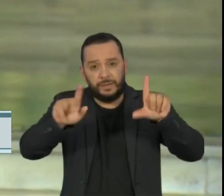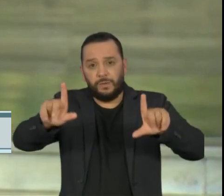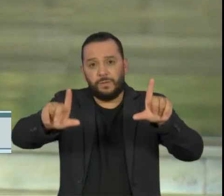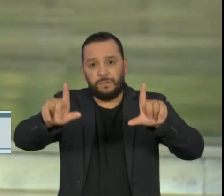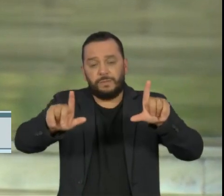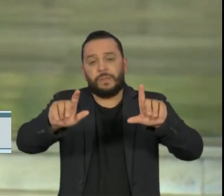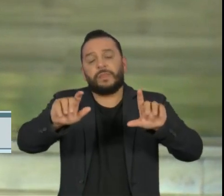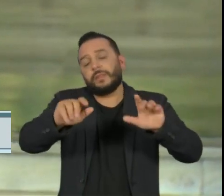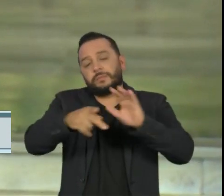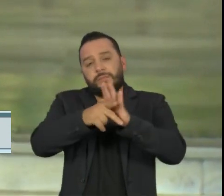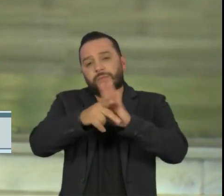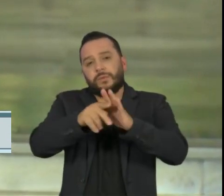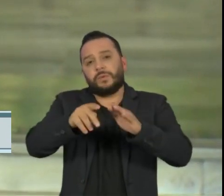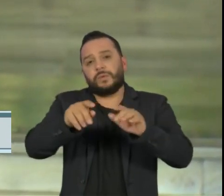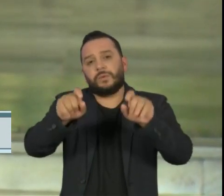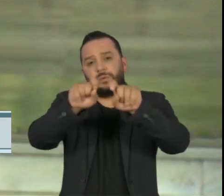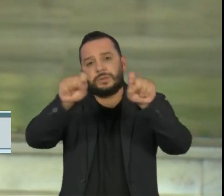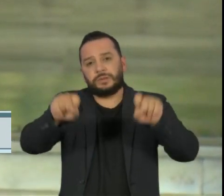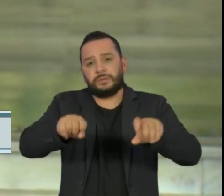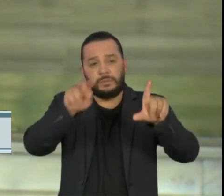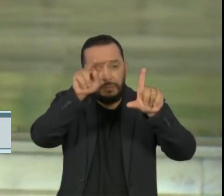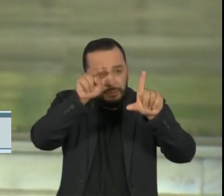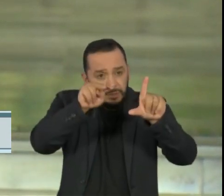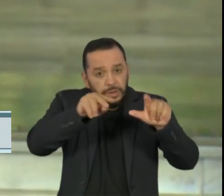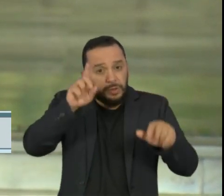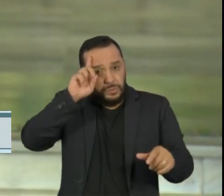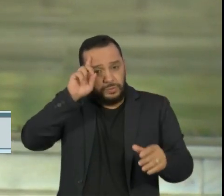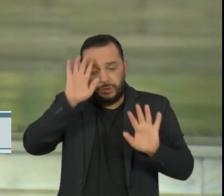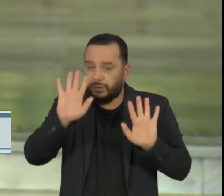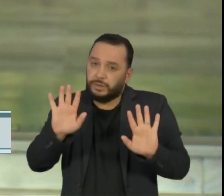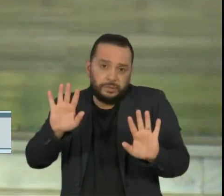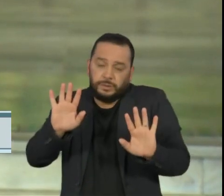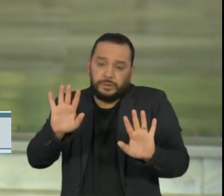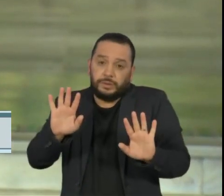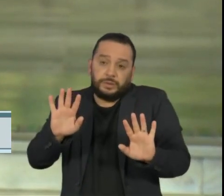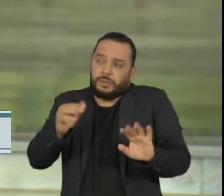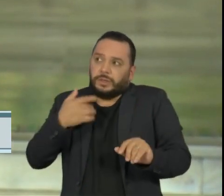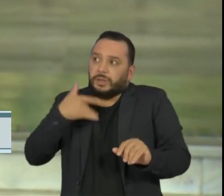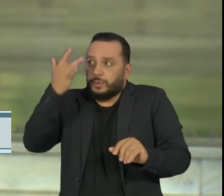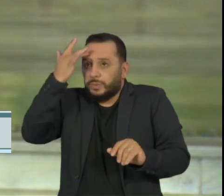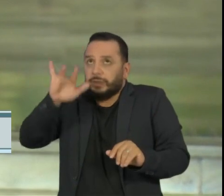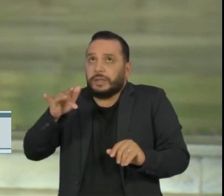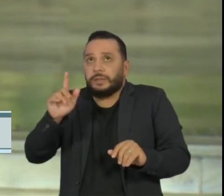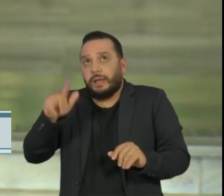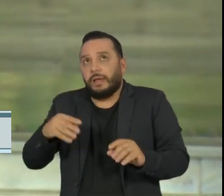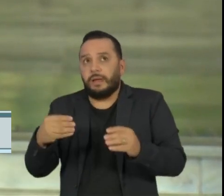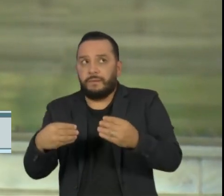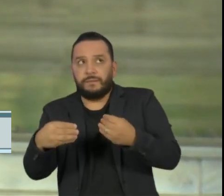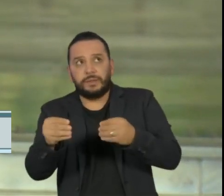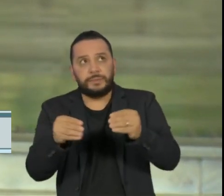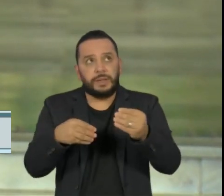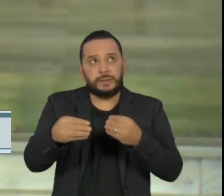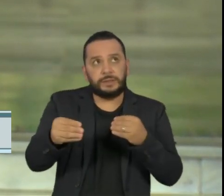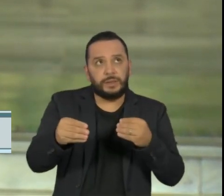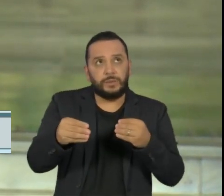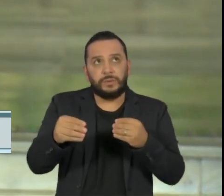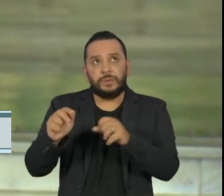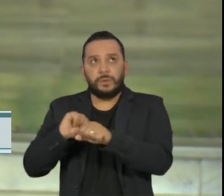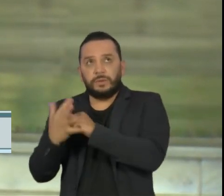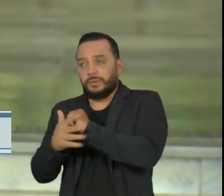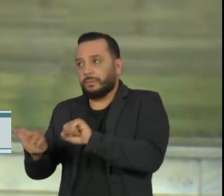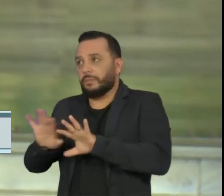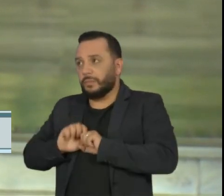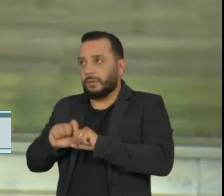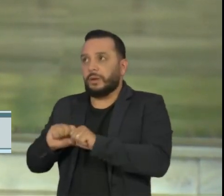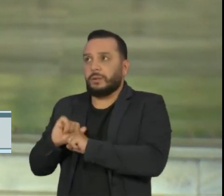também dizer se isso tem ou não vinculação com o programa heterogêneo do Plano São Paulo. Nem